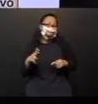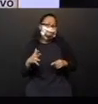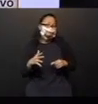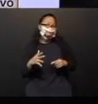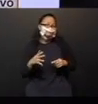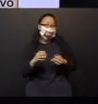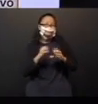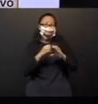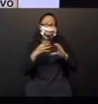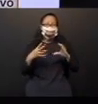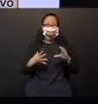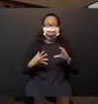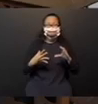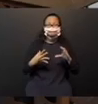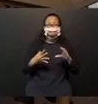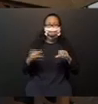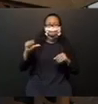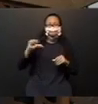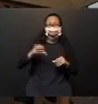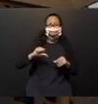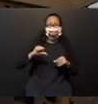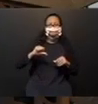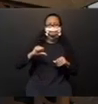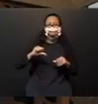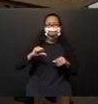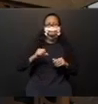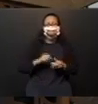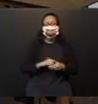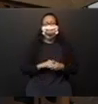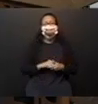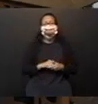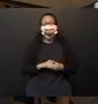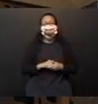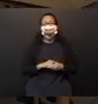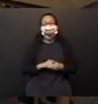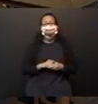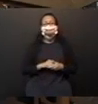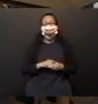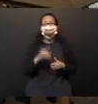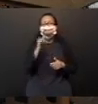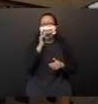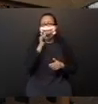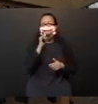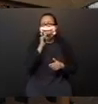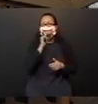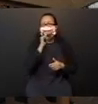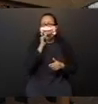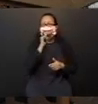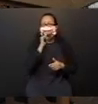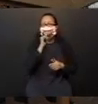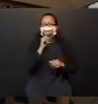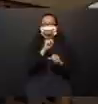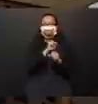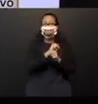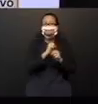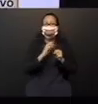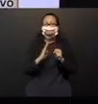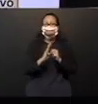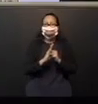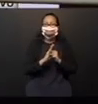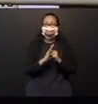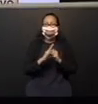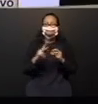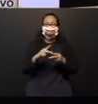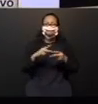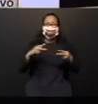um adjetivo pode ser negativo, tá certo? Então aqui, ó, ele dá um exemplozinho do substantivo lenço